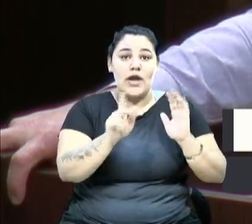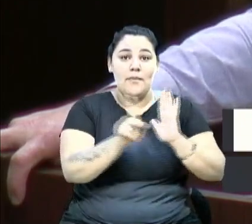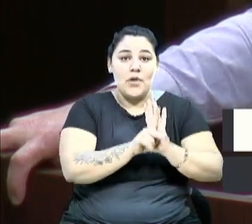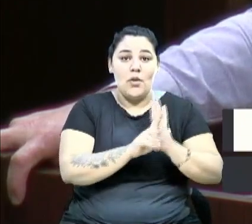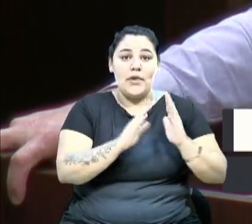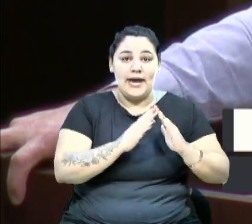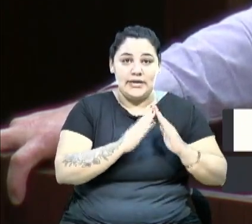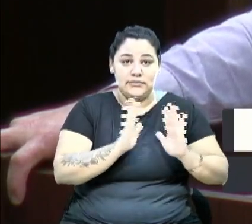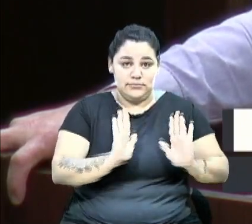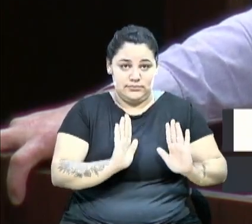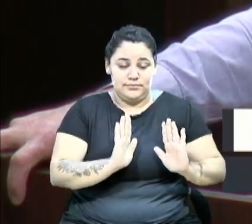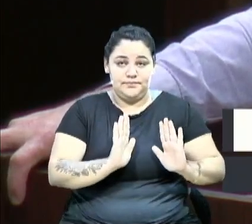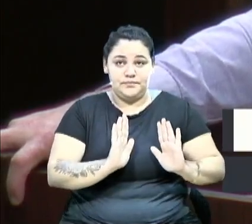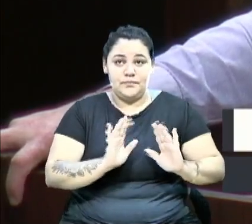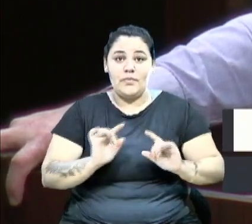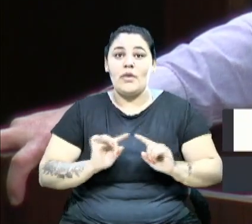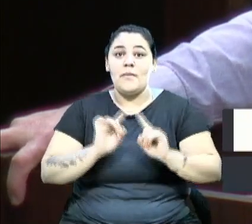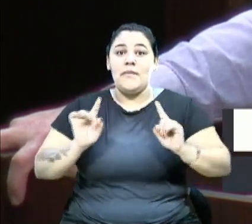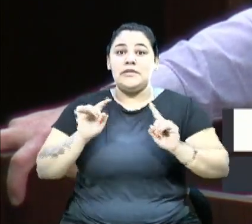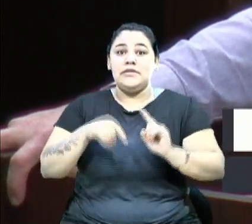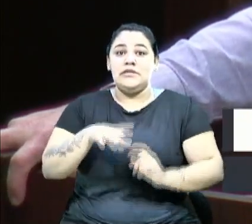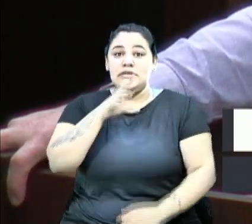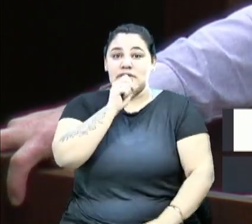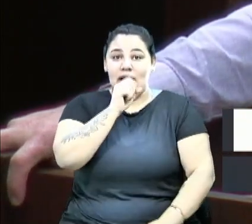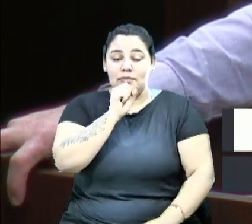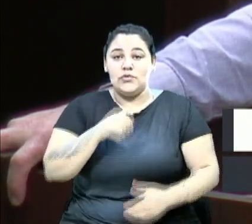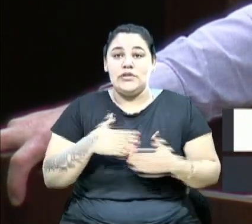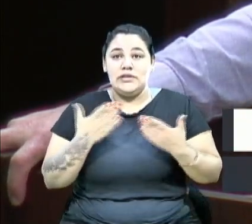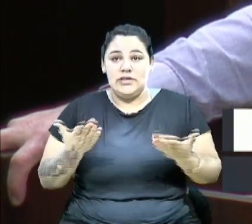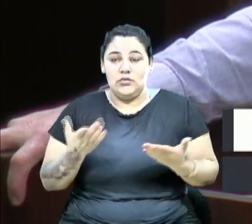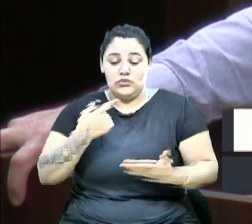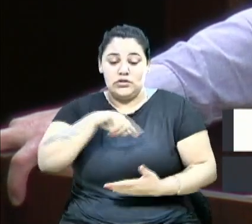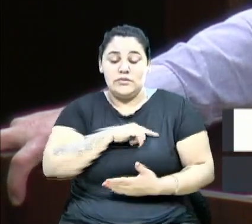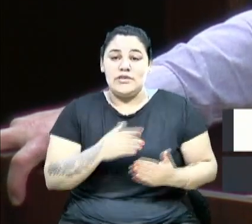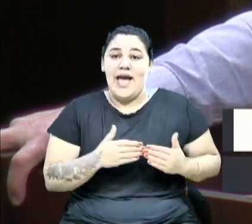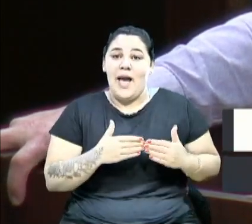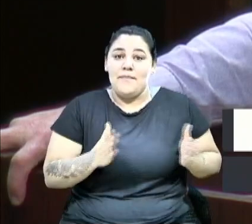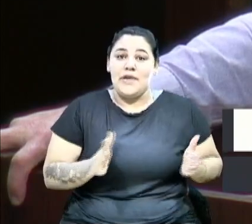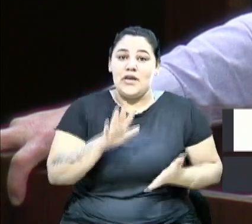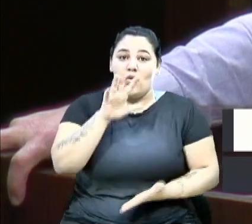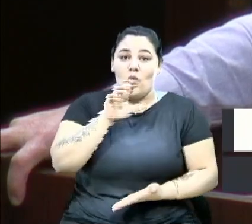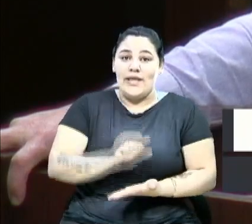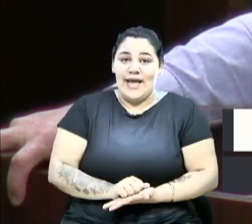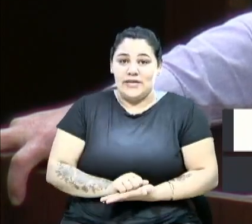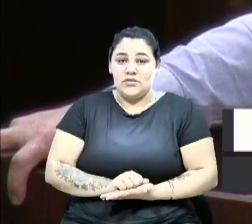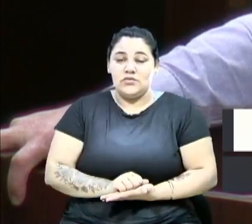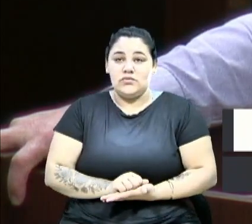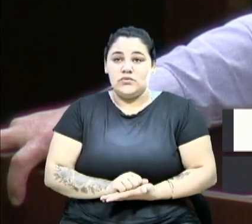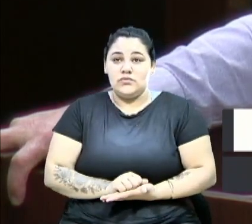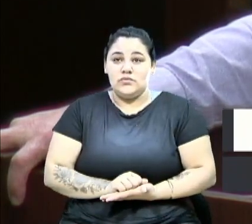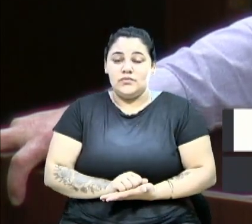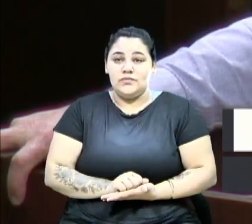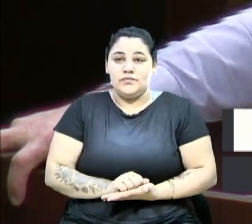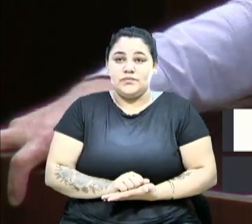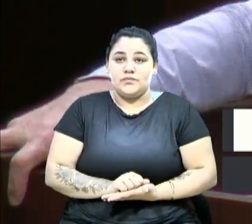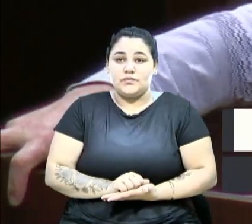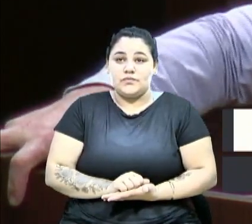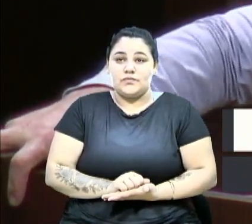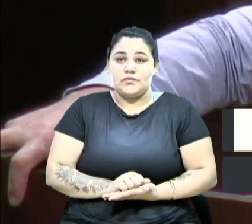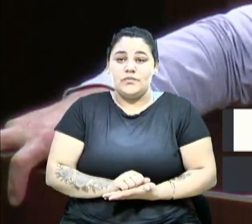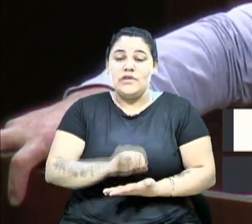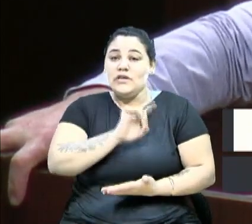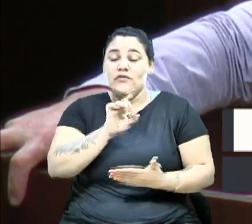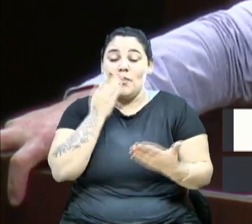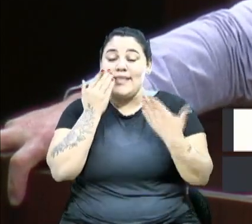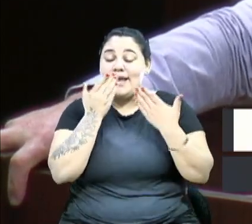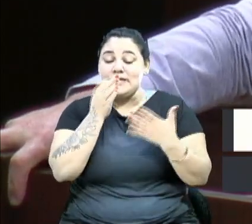nesse sentido. Mas nesse sábado, então, a gente vai abrir o cadastro indiferentemente de critérios. O que a gente precisa,